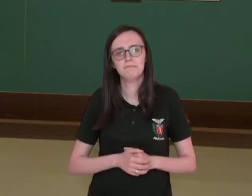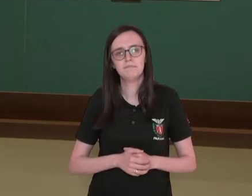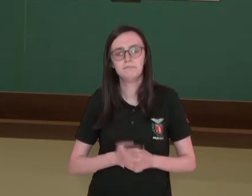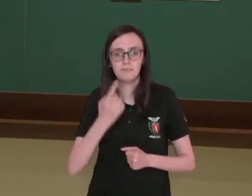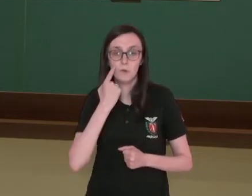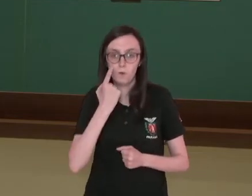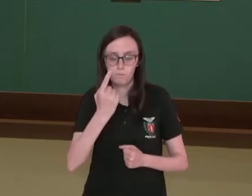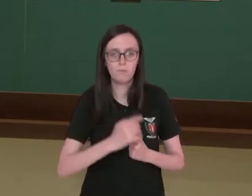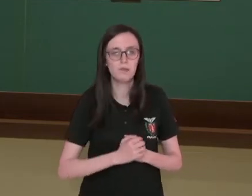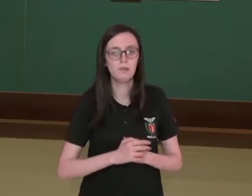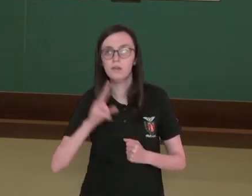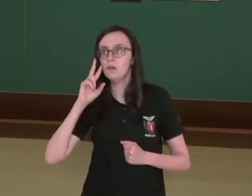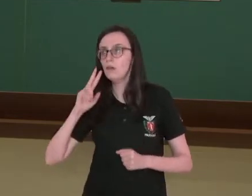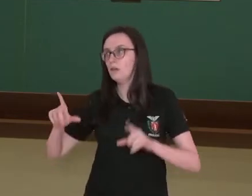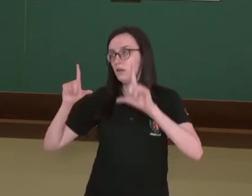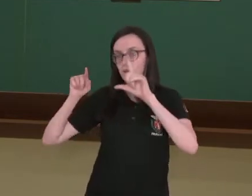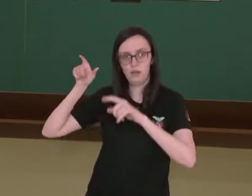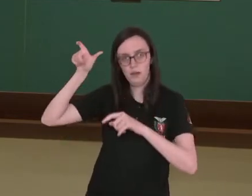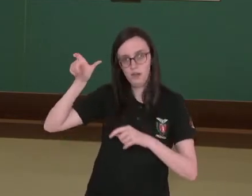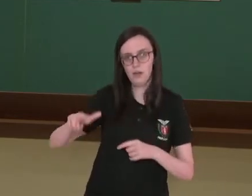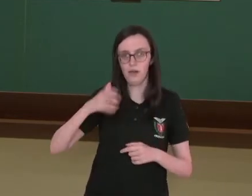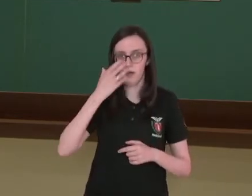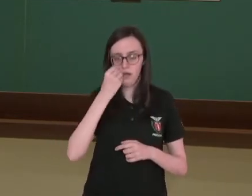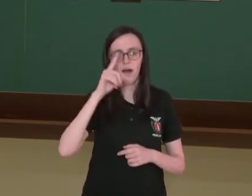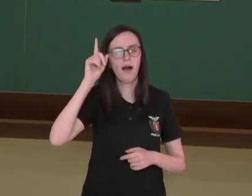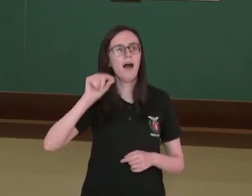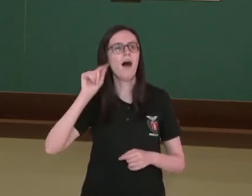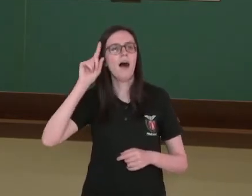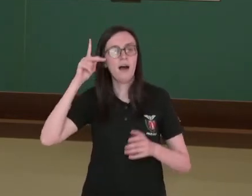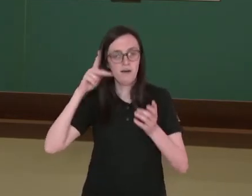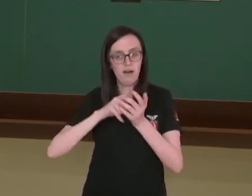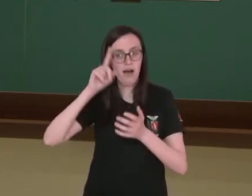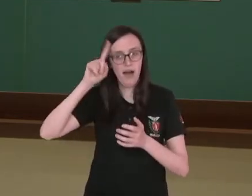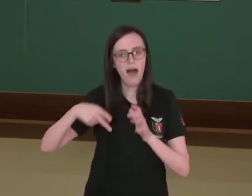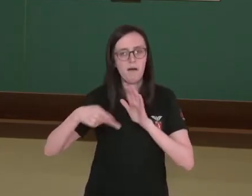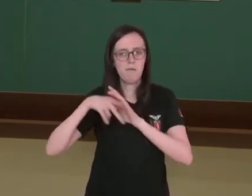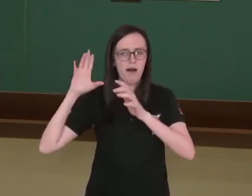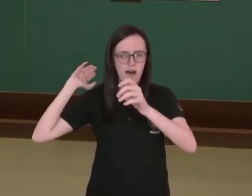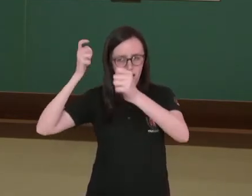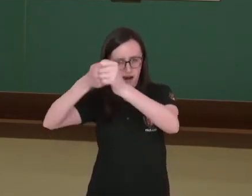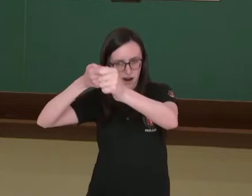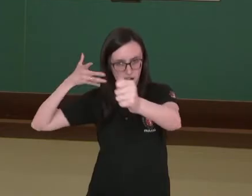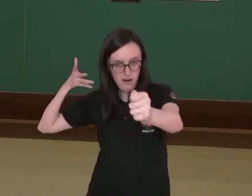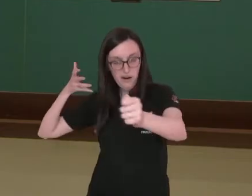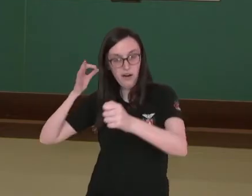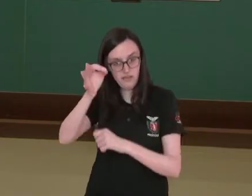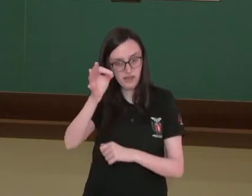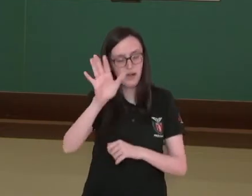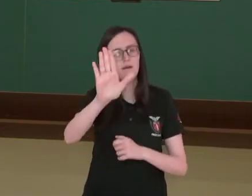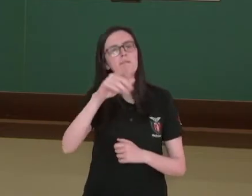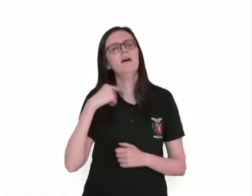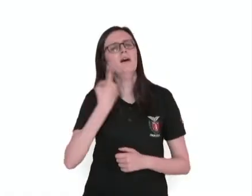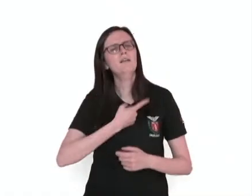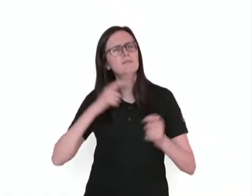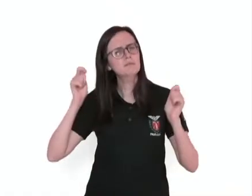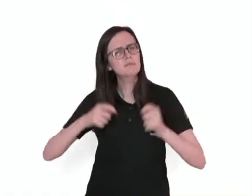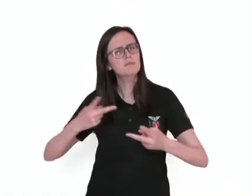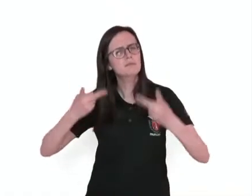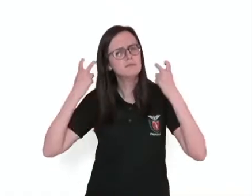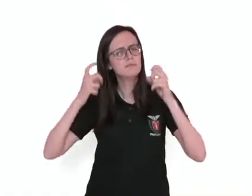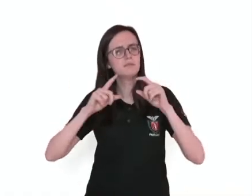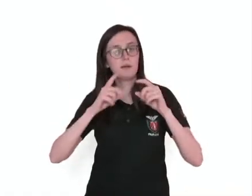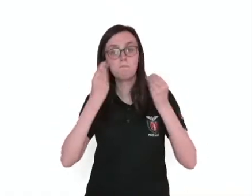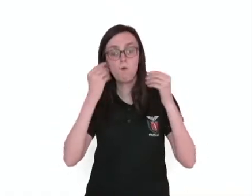Então, essa obra, né, ó, ela se chama ali Arco e Flecha, né? E a gente consegue perceber claramente que o triângulo